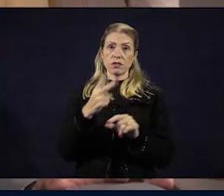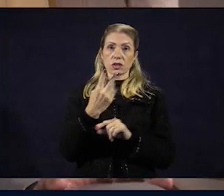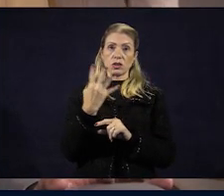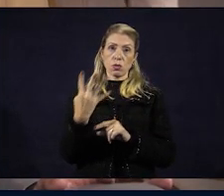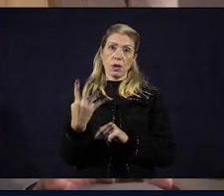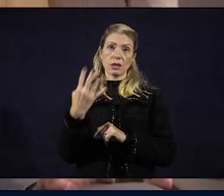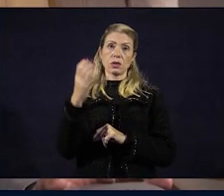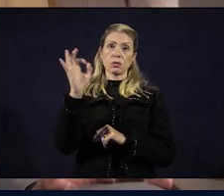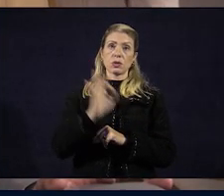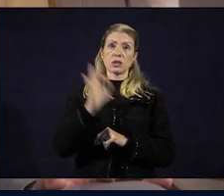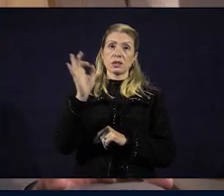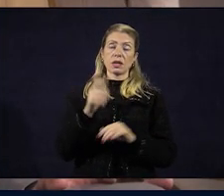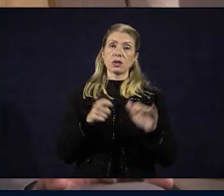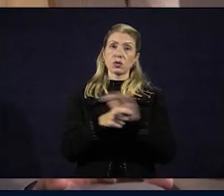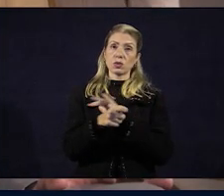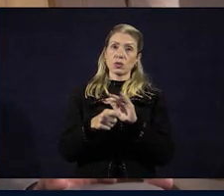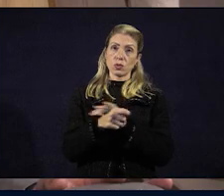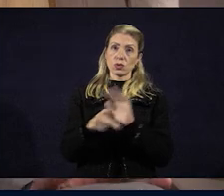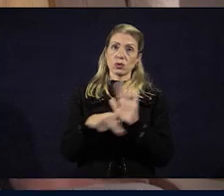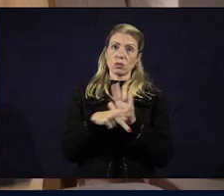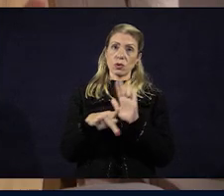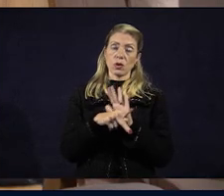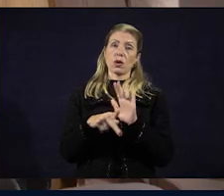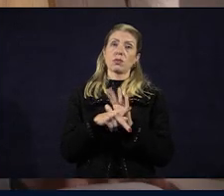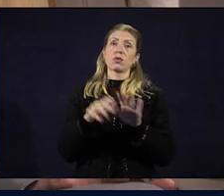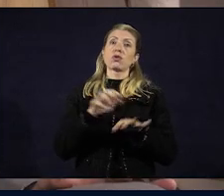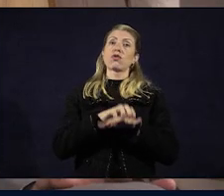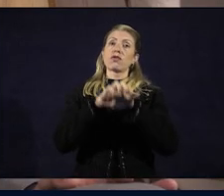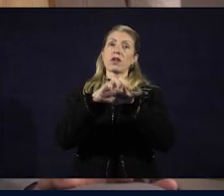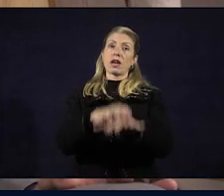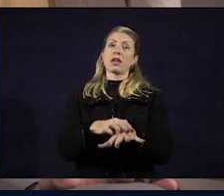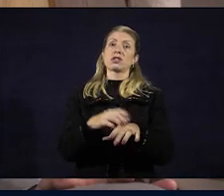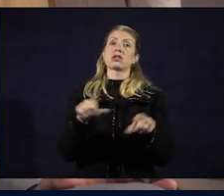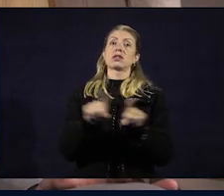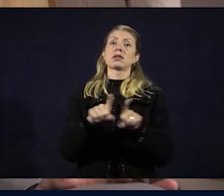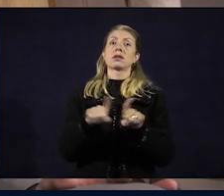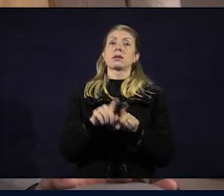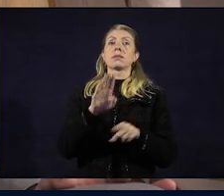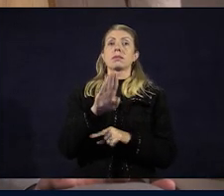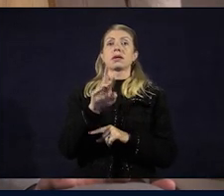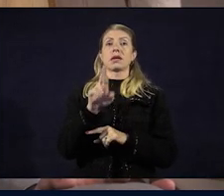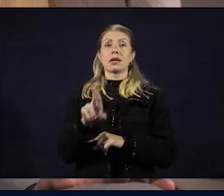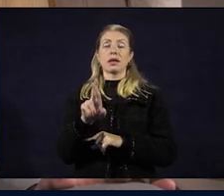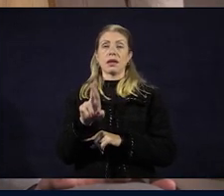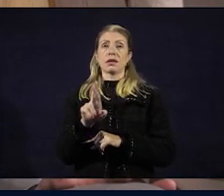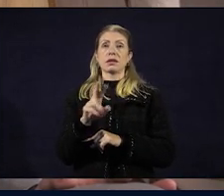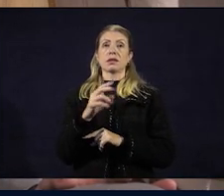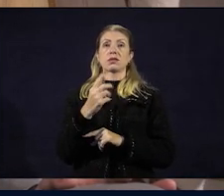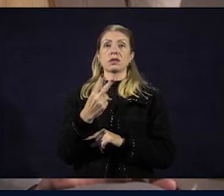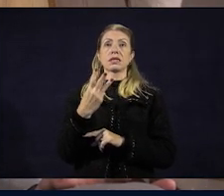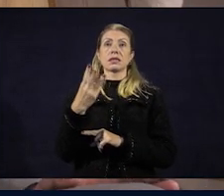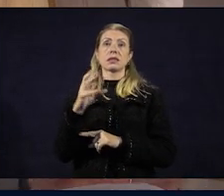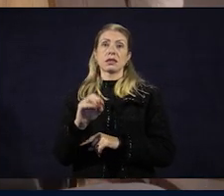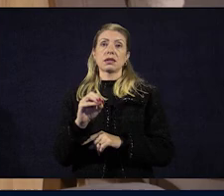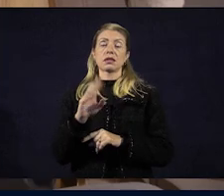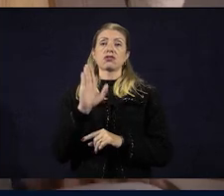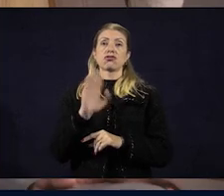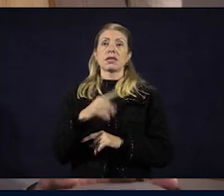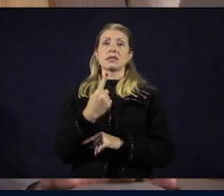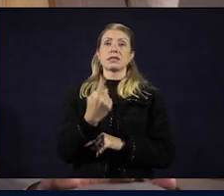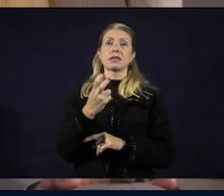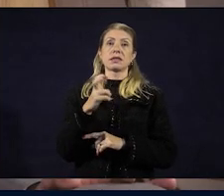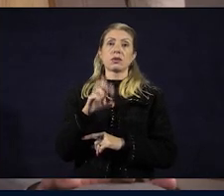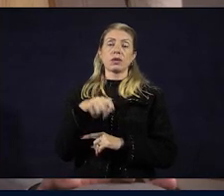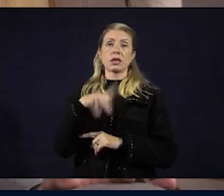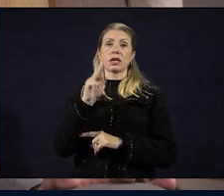24% o custo do frete em direção ao Arco Norte. A gente segue com pavimentação na BR-230, a Transamazônica, foram mais de 150 quilômetros pavimentados nesses